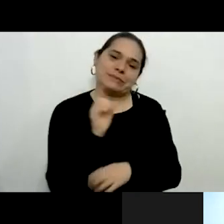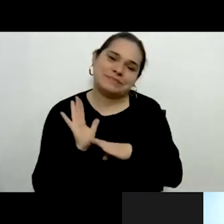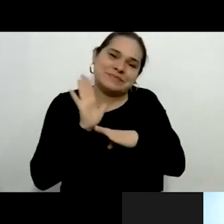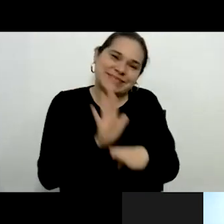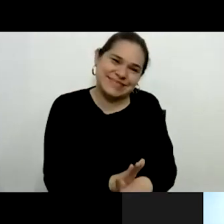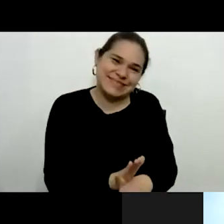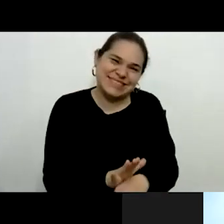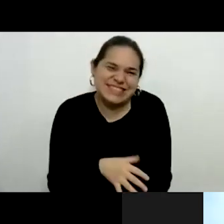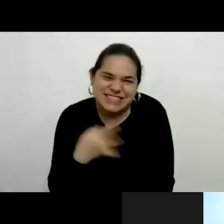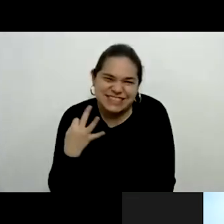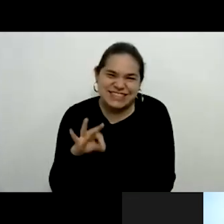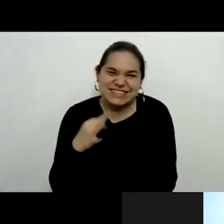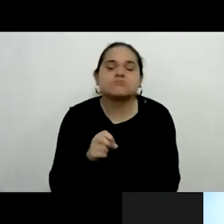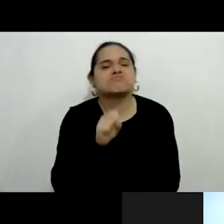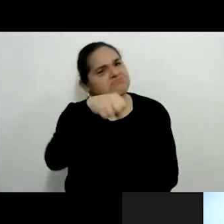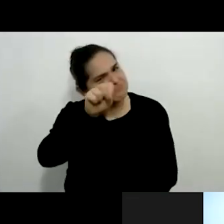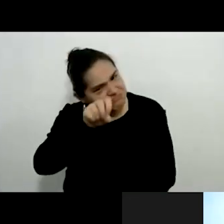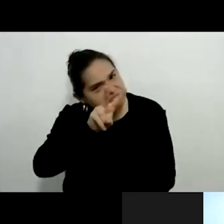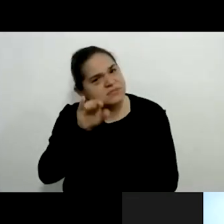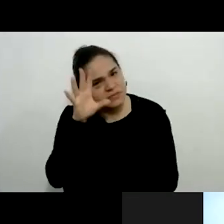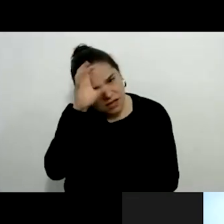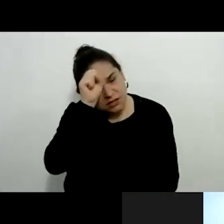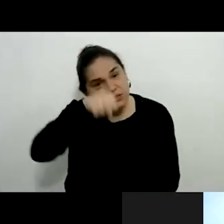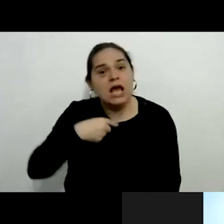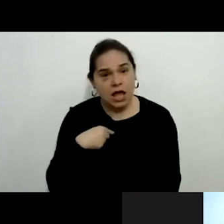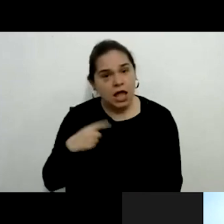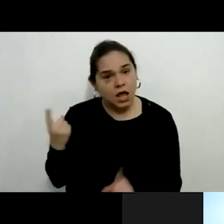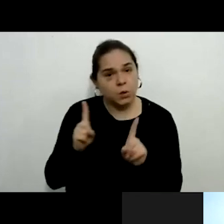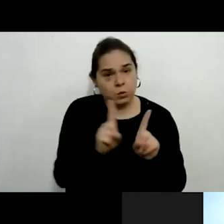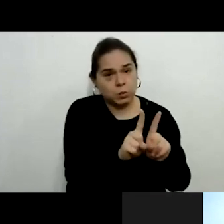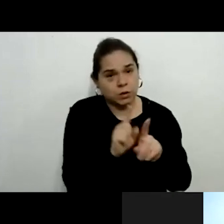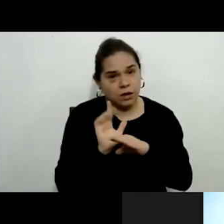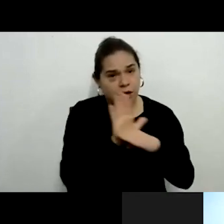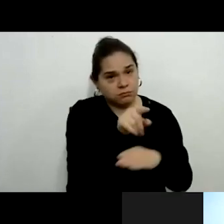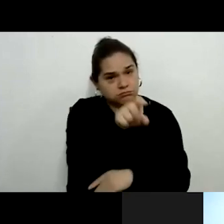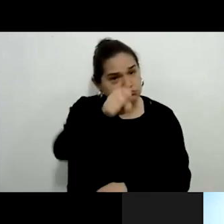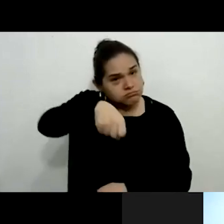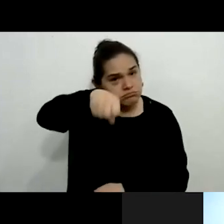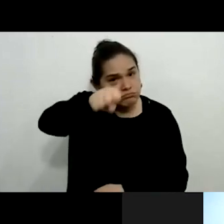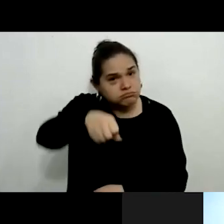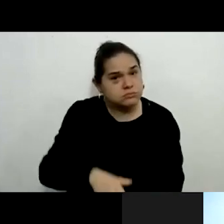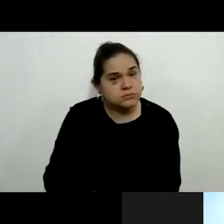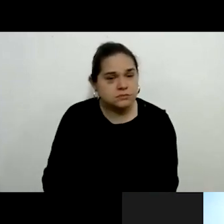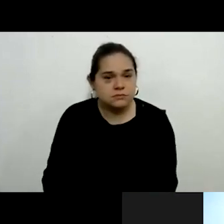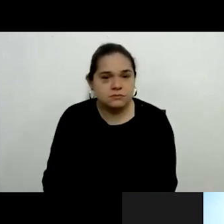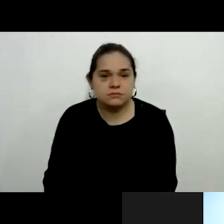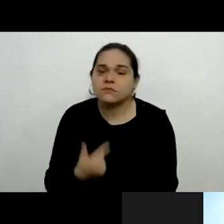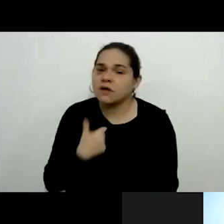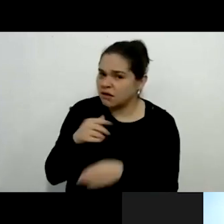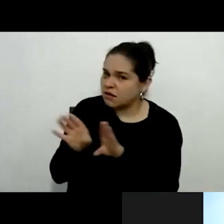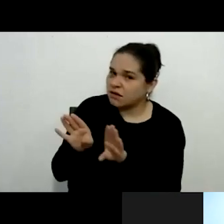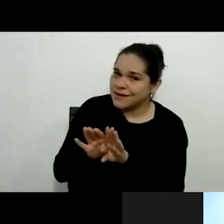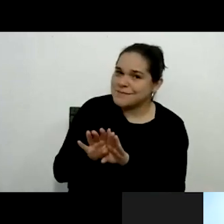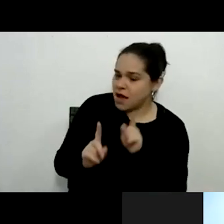certo? Você vai aprender sim, Tião. Se você quiser, eu mesmo te ensino, viu? Oi? Com certeza, também estou à disposição. Se